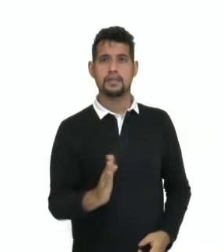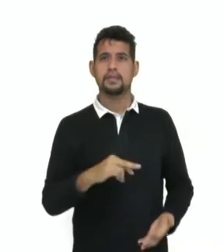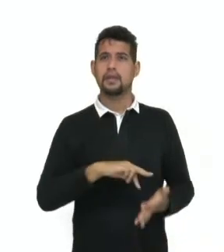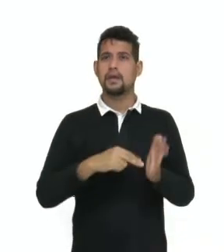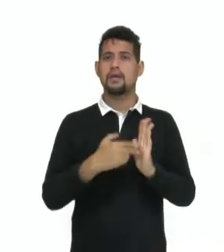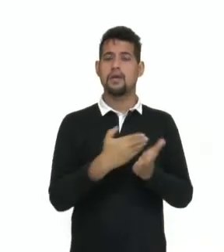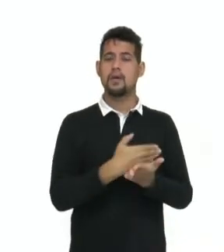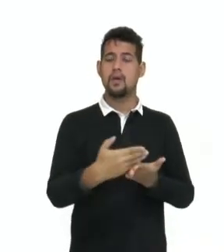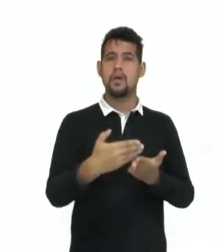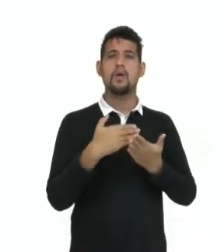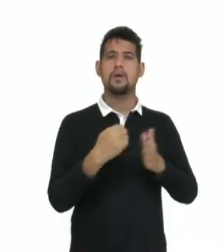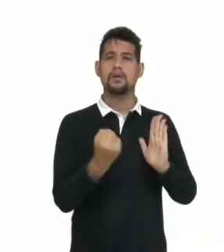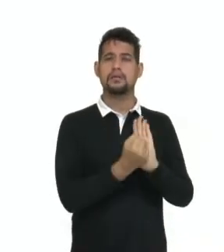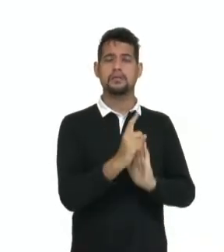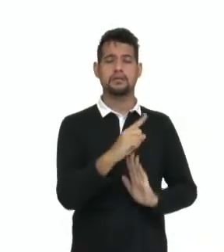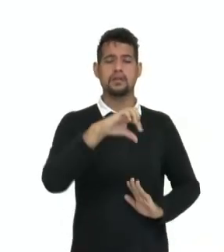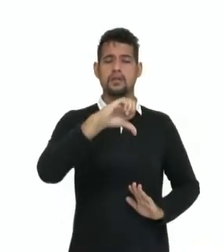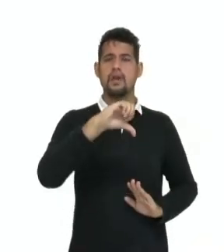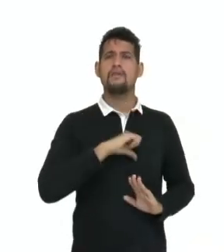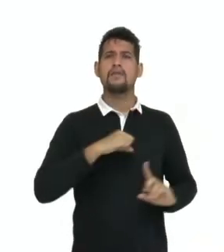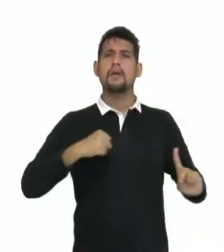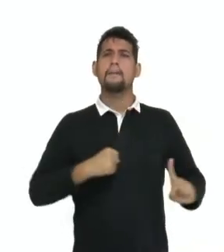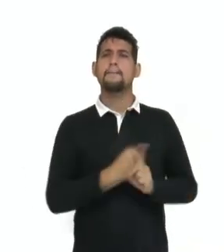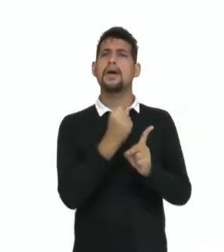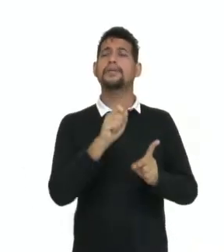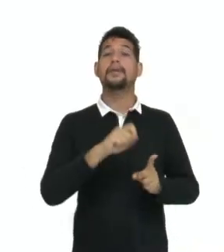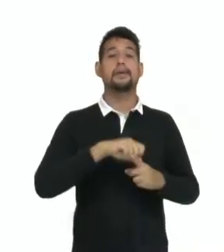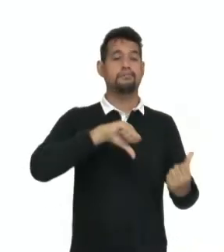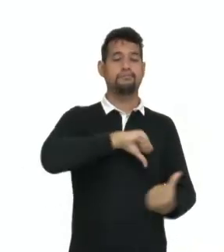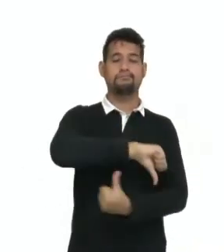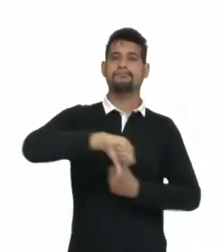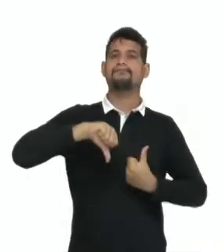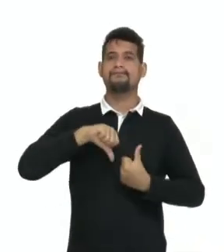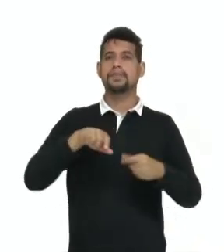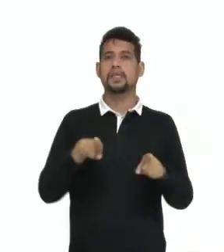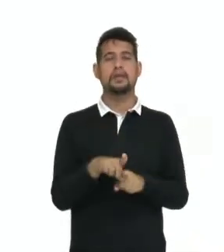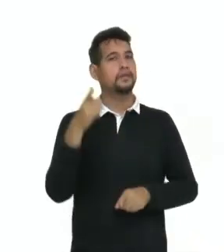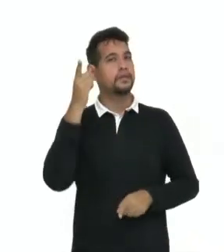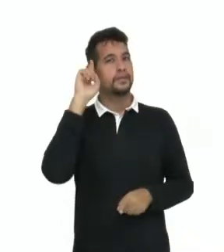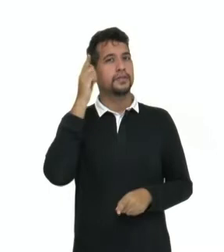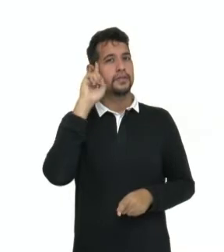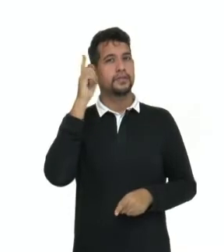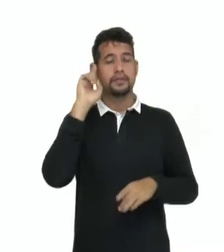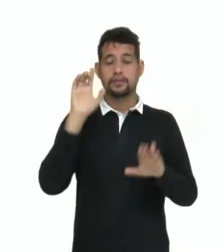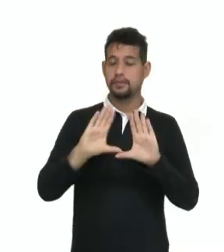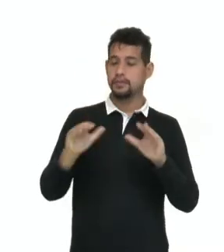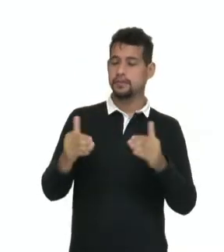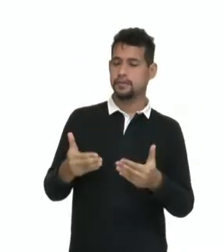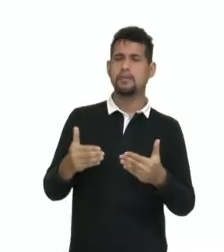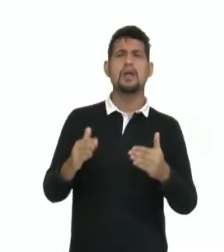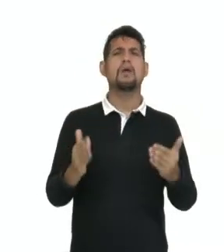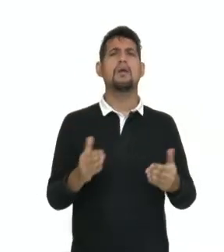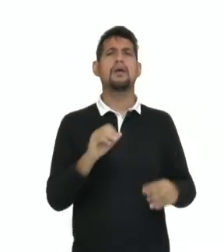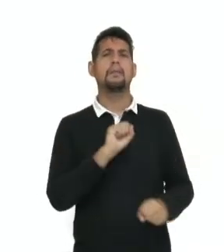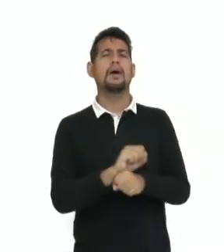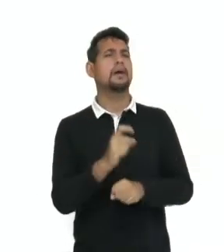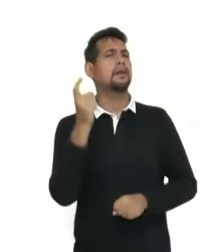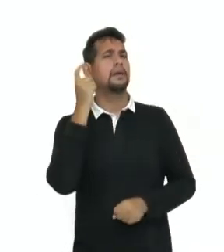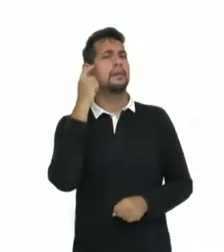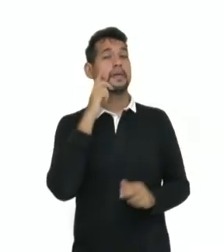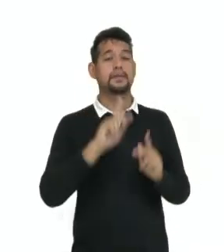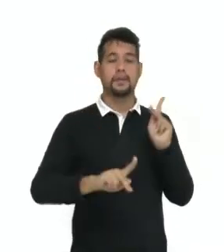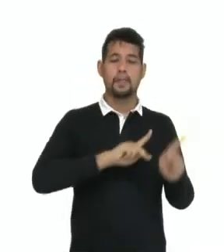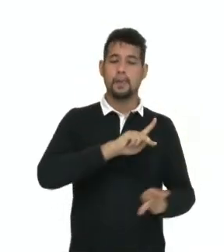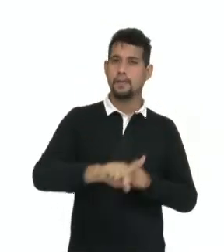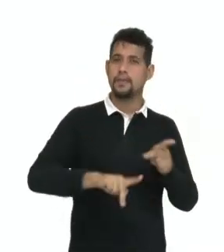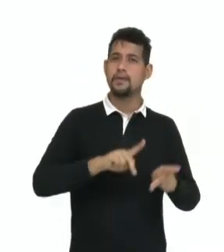início do século XIX, provocou, é claro, alterações no cotidiano da colônia. Vamos pensar na